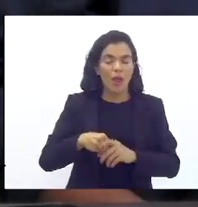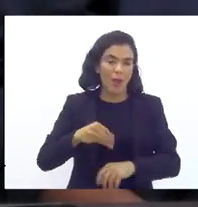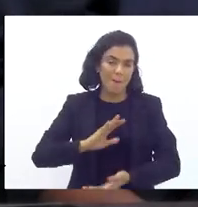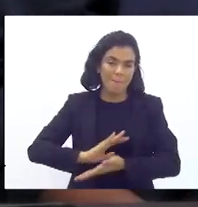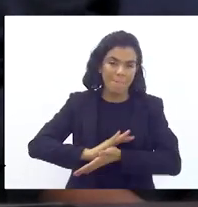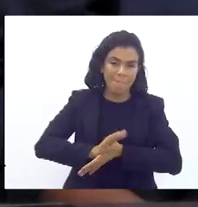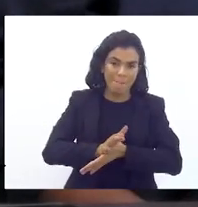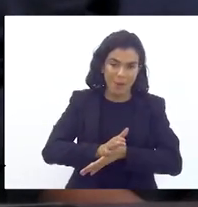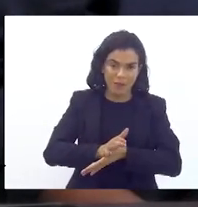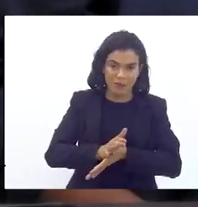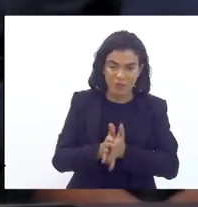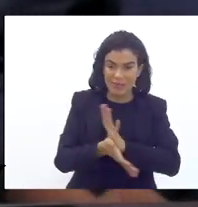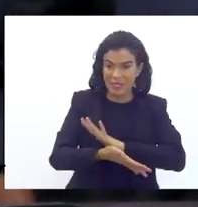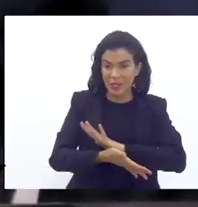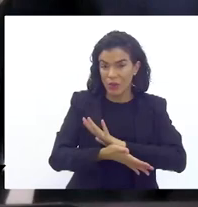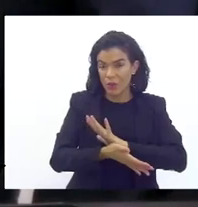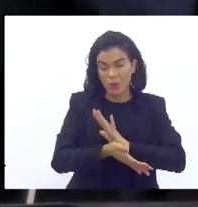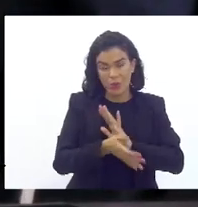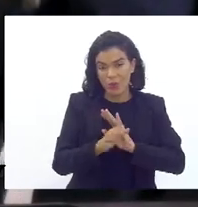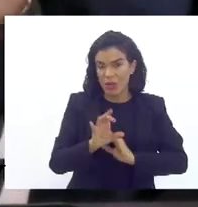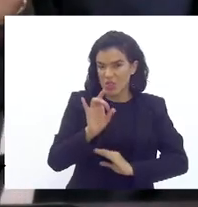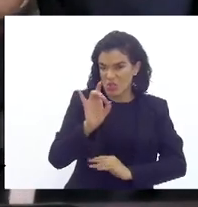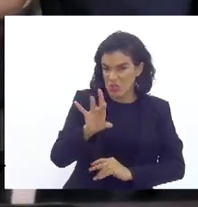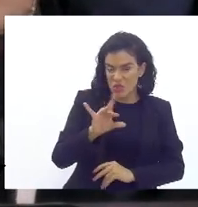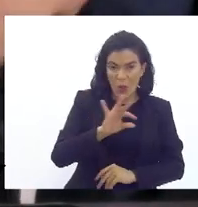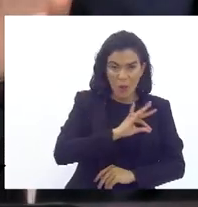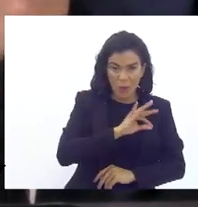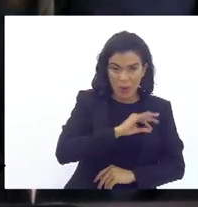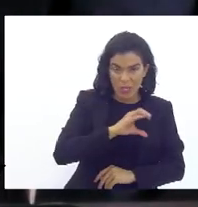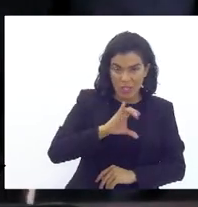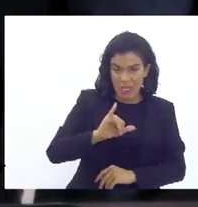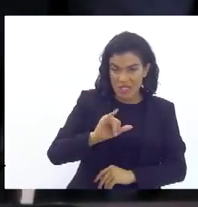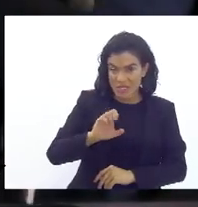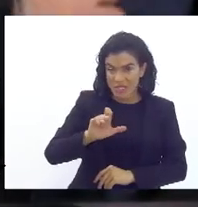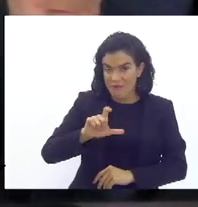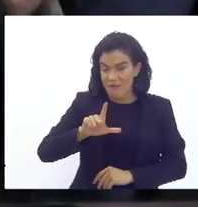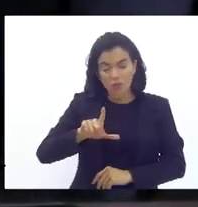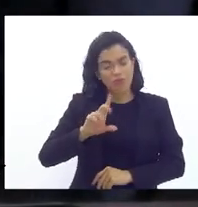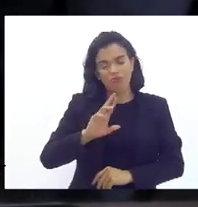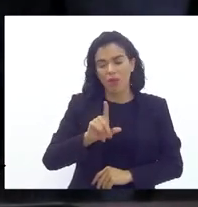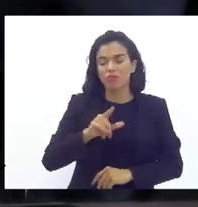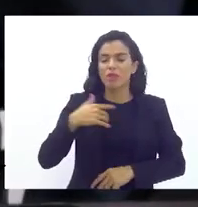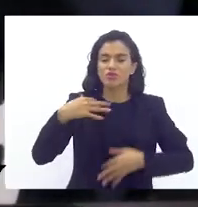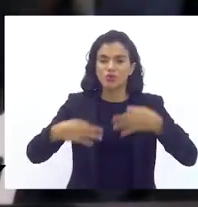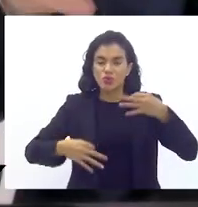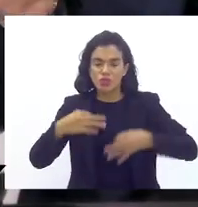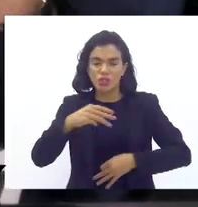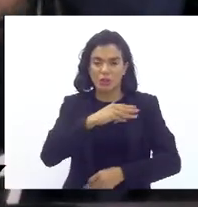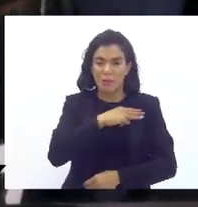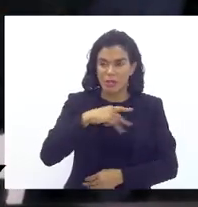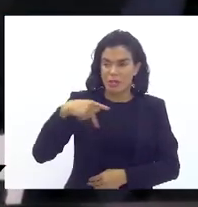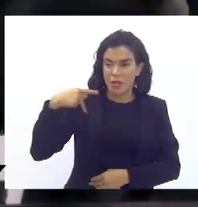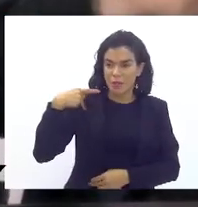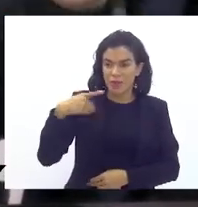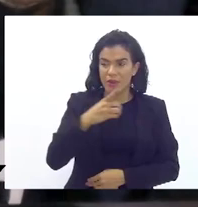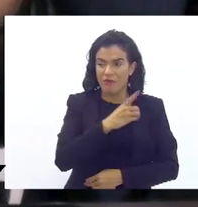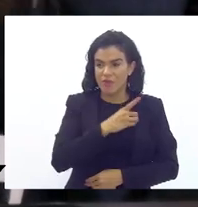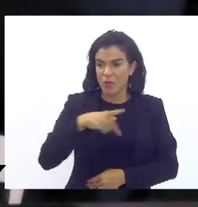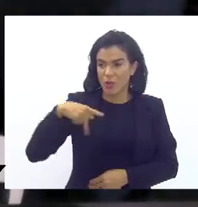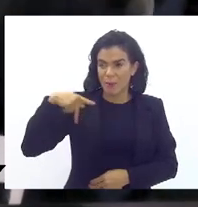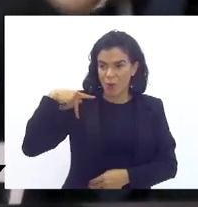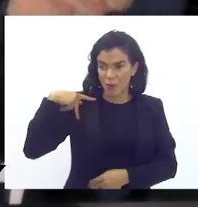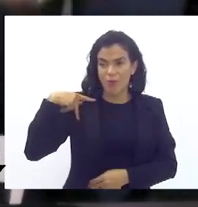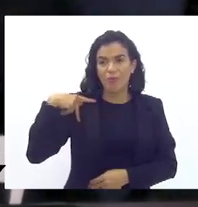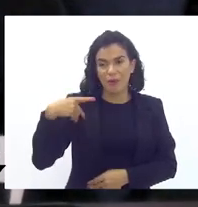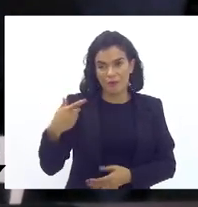todas as instâncias Não é só na Polícia Civil é no Tribunal de Justiça no ministério público e não faz